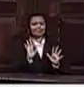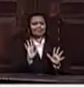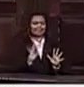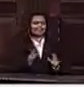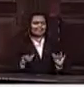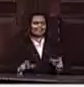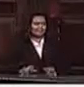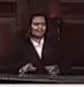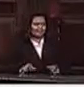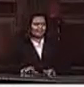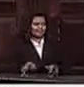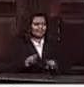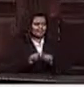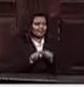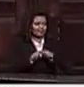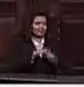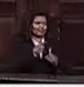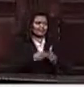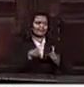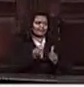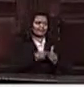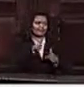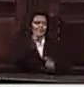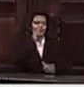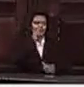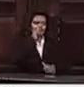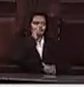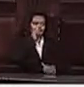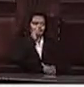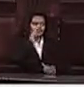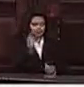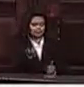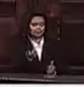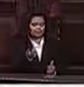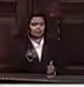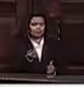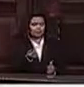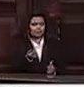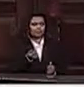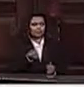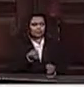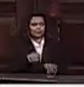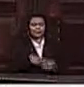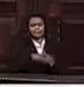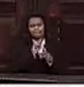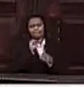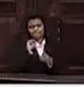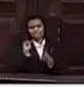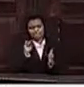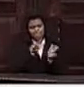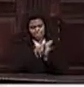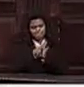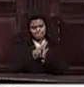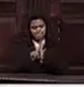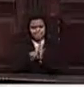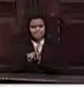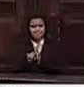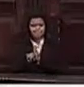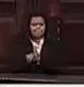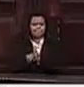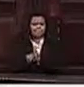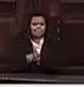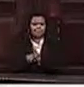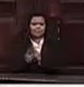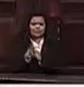Quando a gente vai estudar o impacto dessas áreas fora do seu território, ou seja,